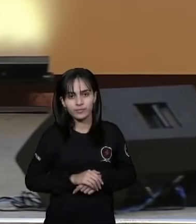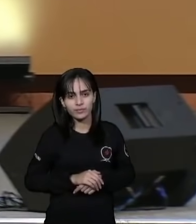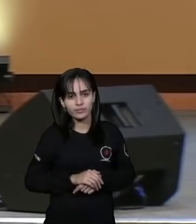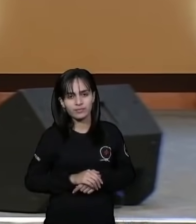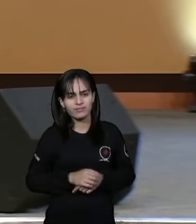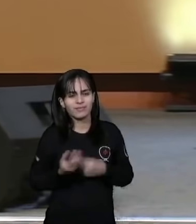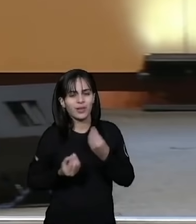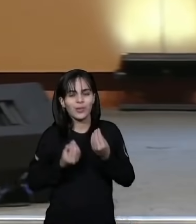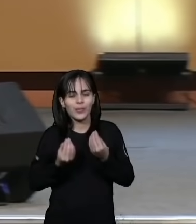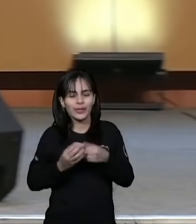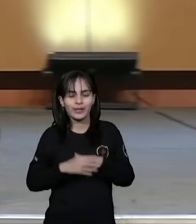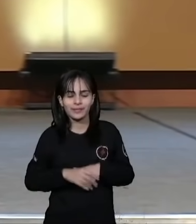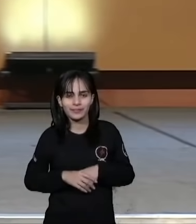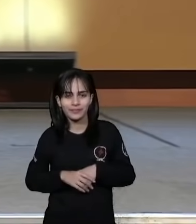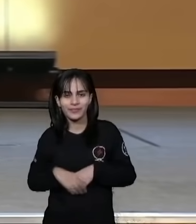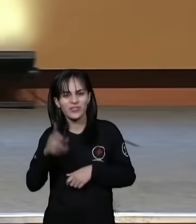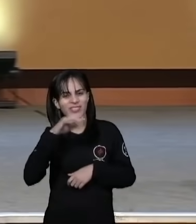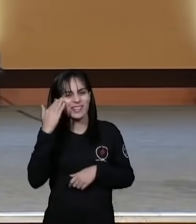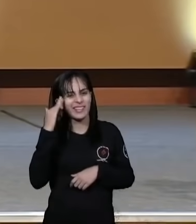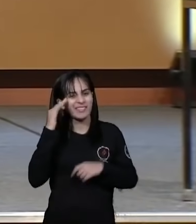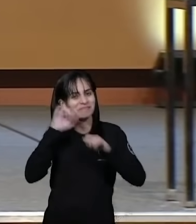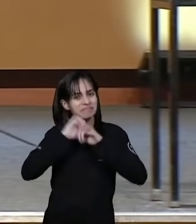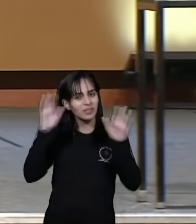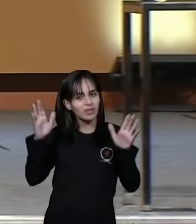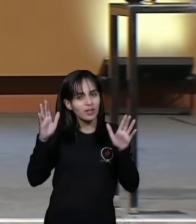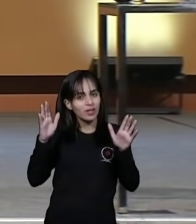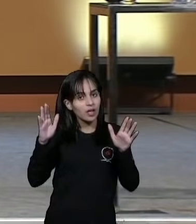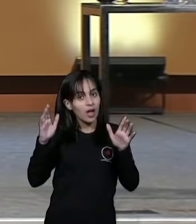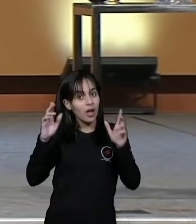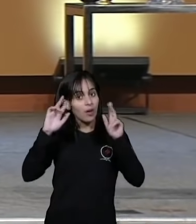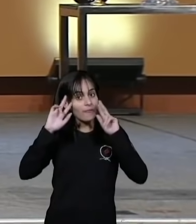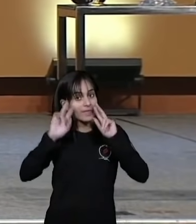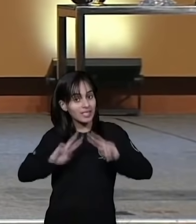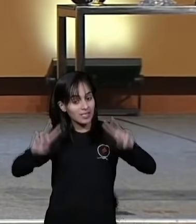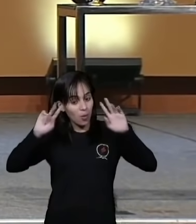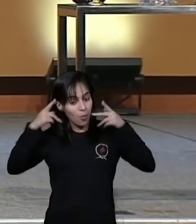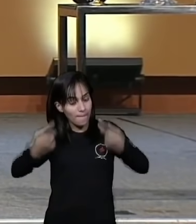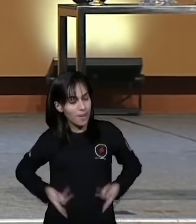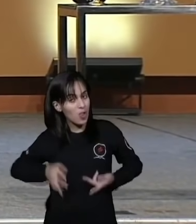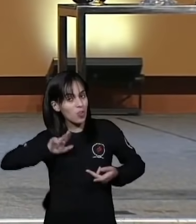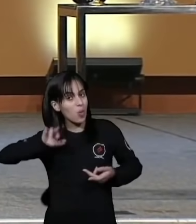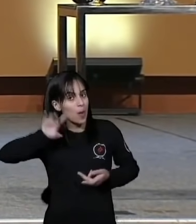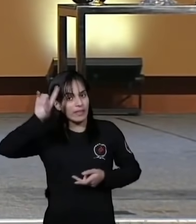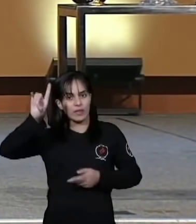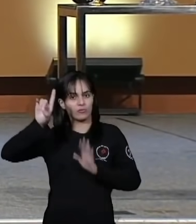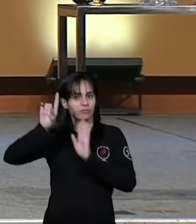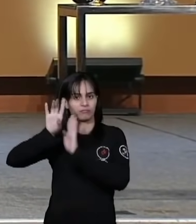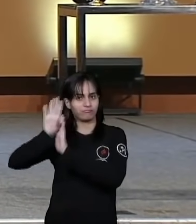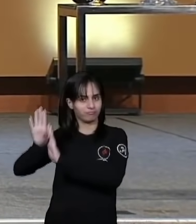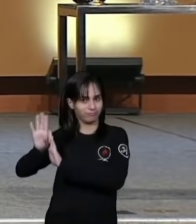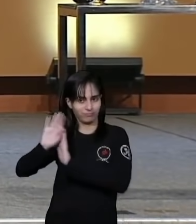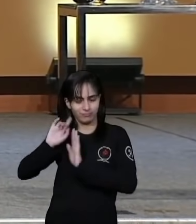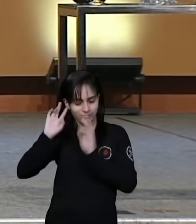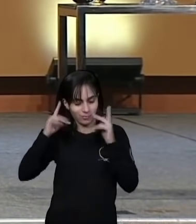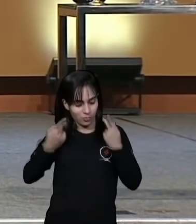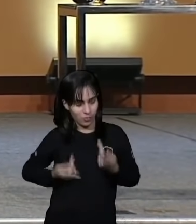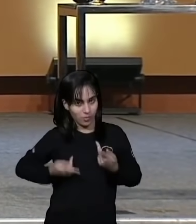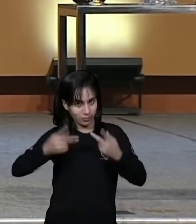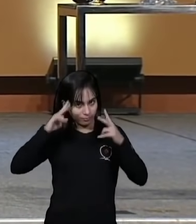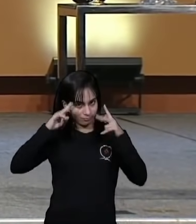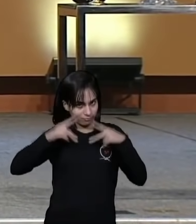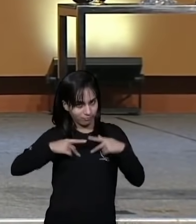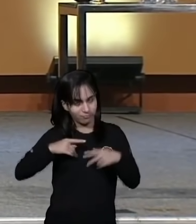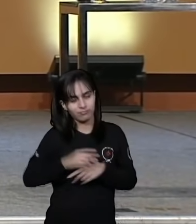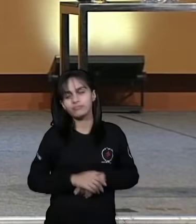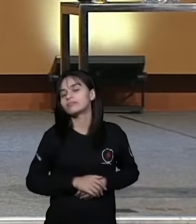e como é que é esse negócio para você entender para que isso é gosto na Ótica humana não tô falando na Ótica de Deus primeiro eu tô